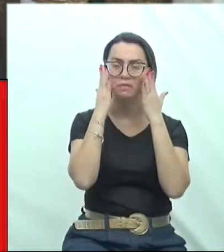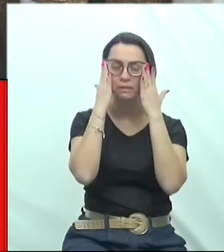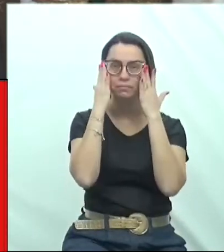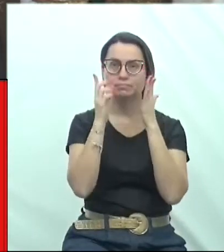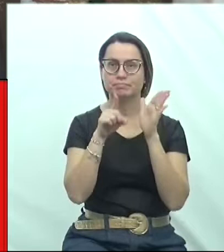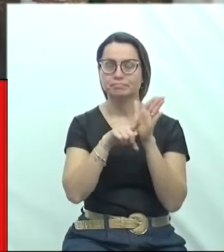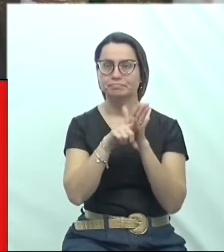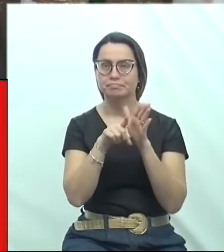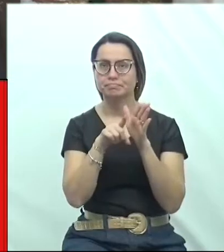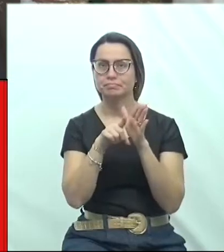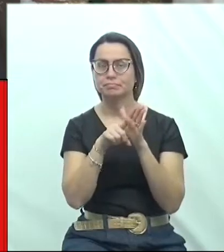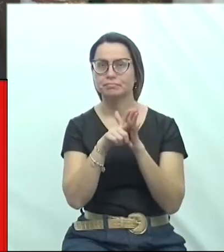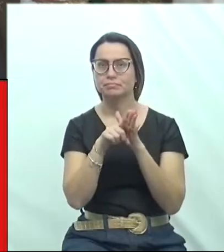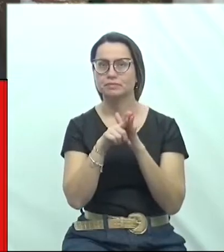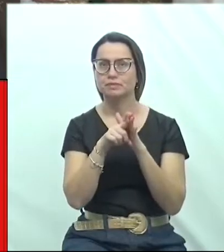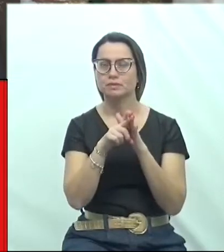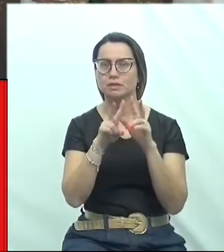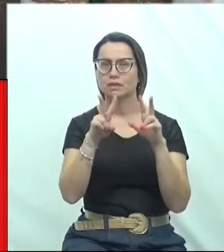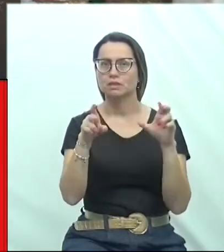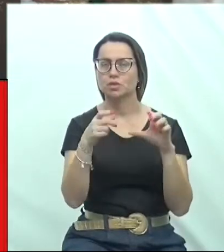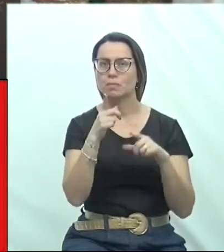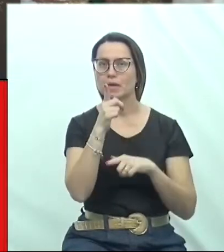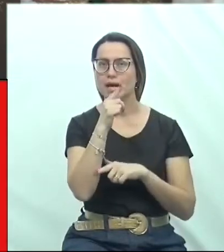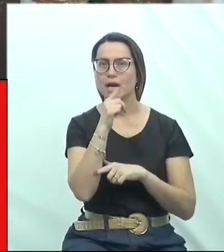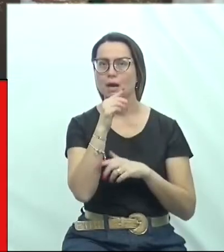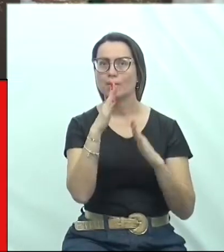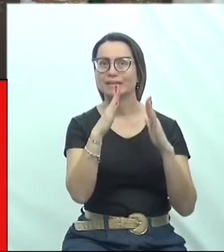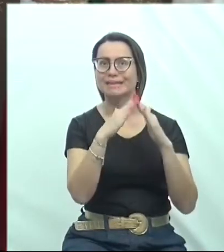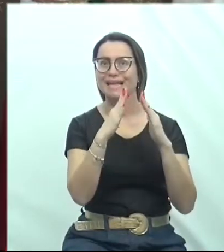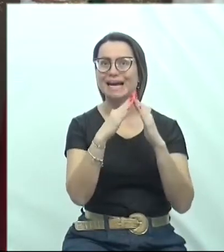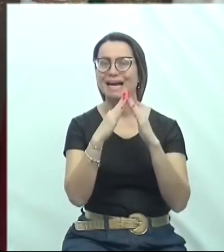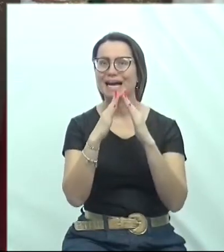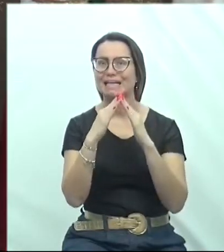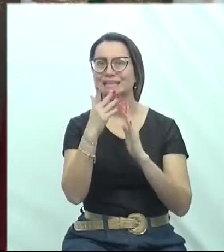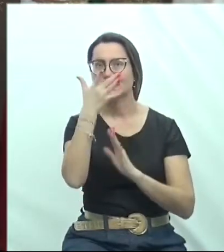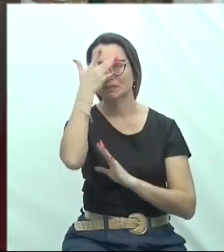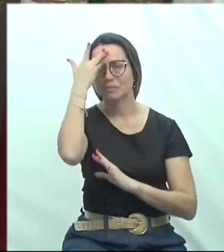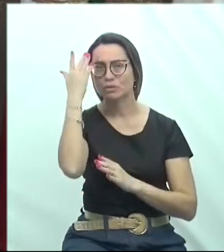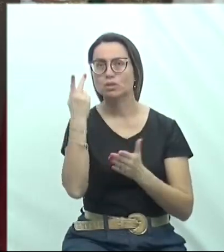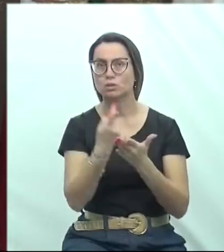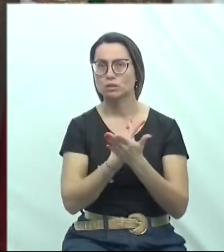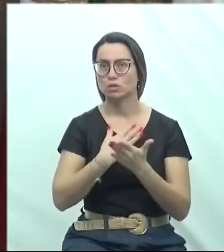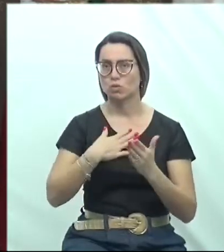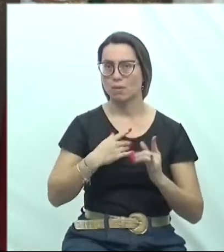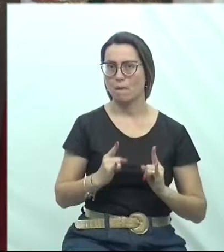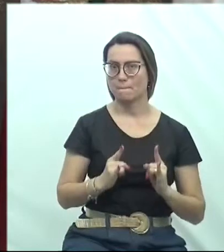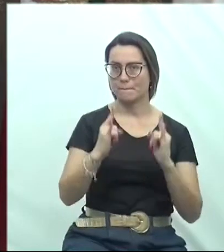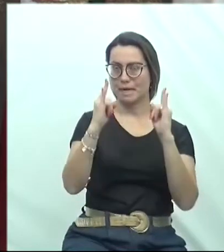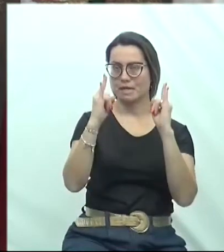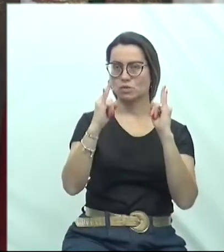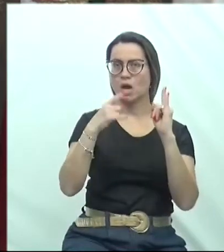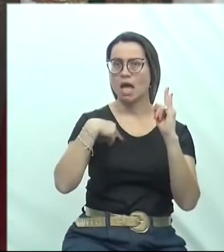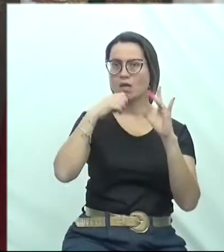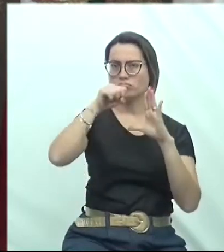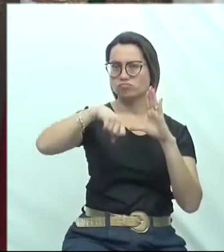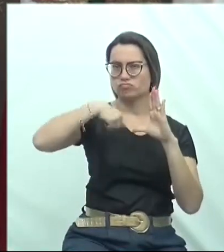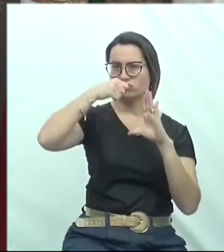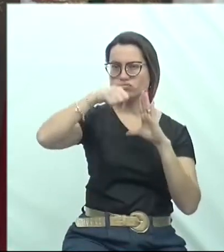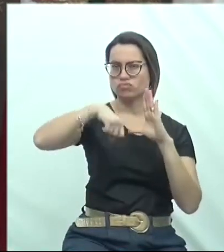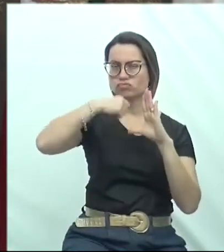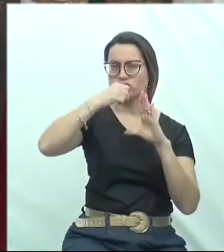que é a questão da água nas residências. Isso aconteceu no meu prédio e eu fiz a gravação do nosso hidrômetro